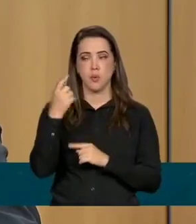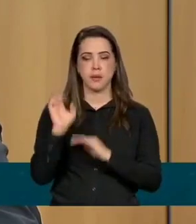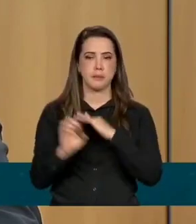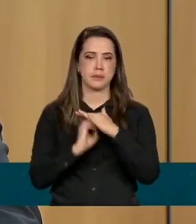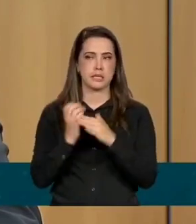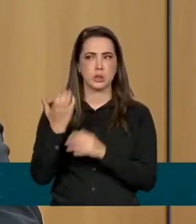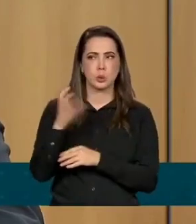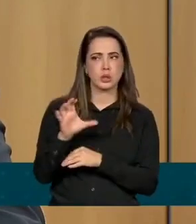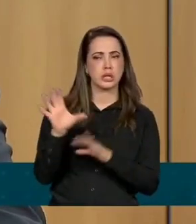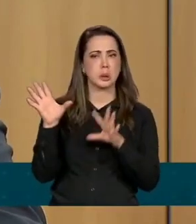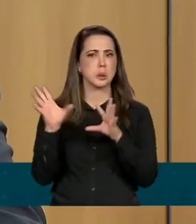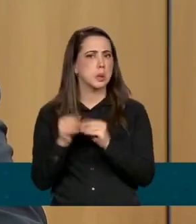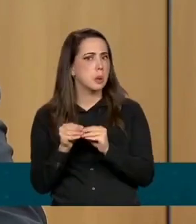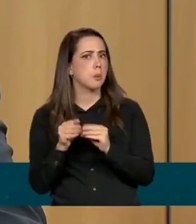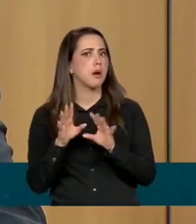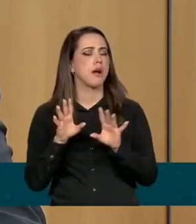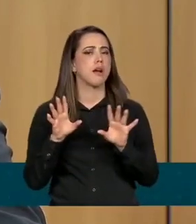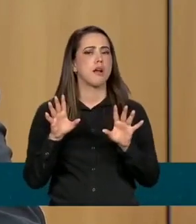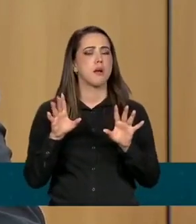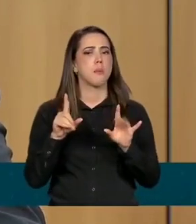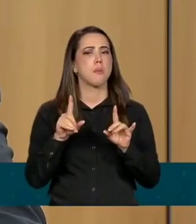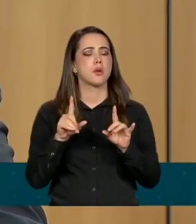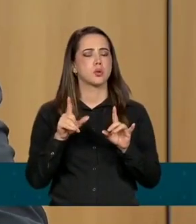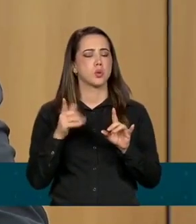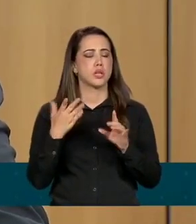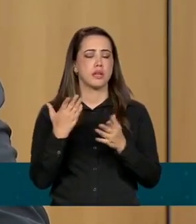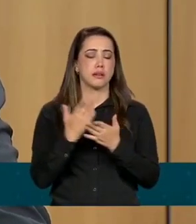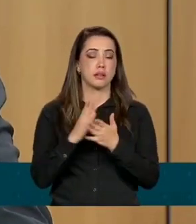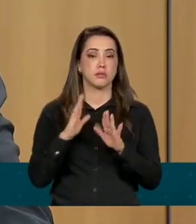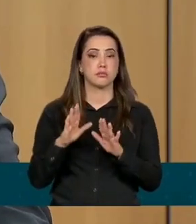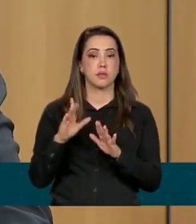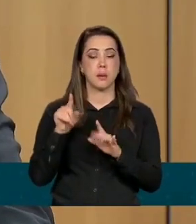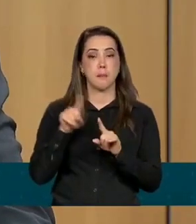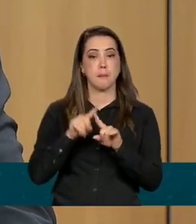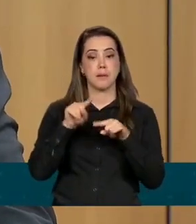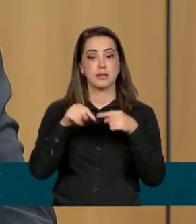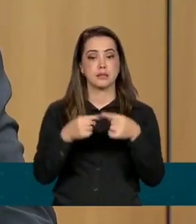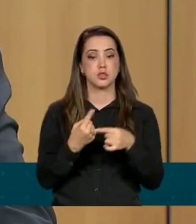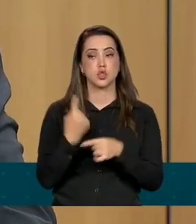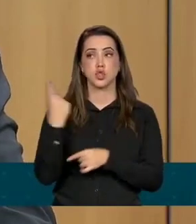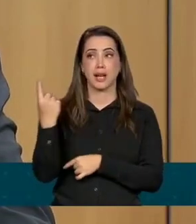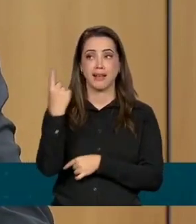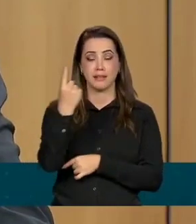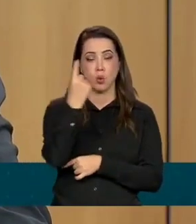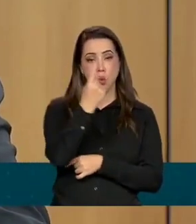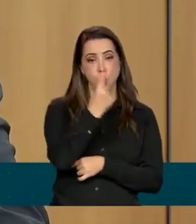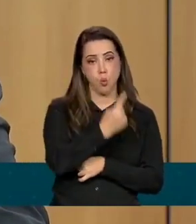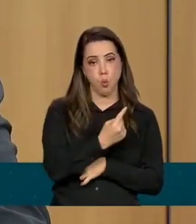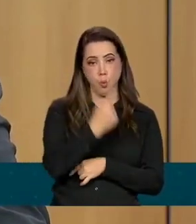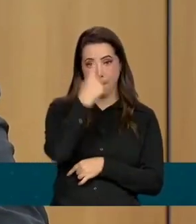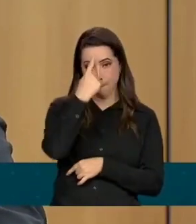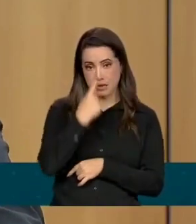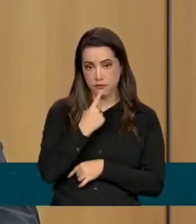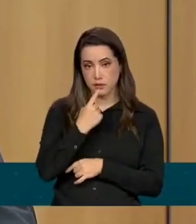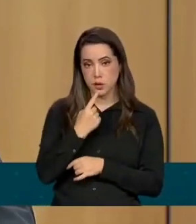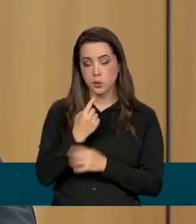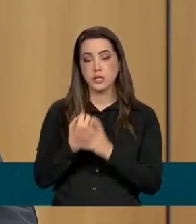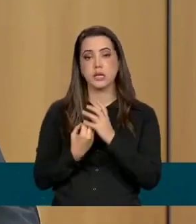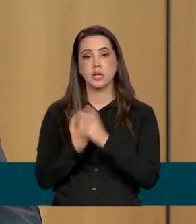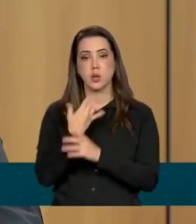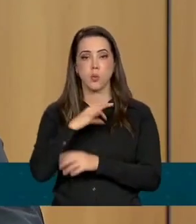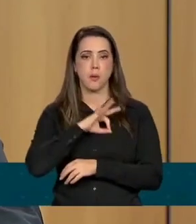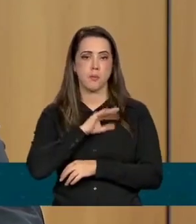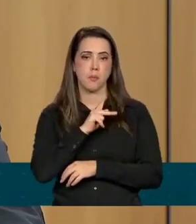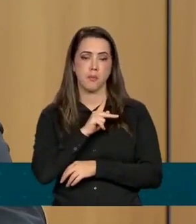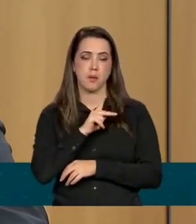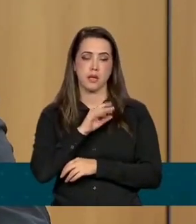empresas, e de cada perfil nasce uma operação policial, porque há um